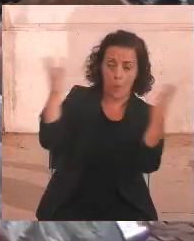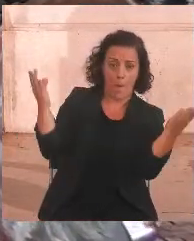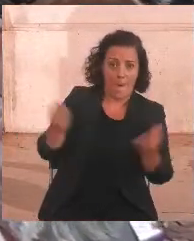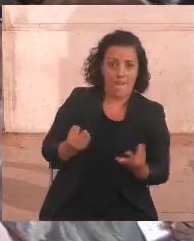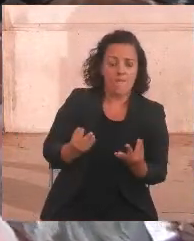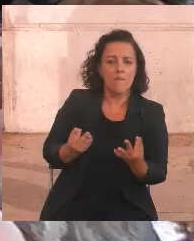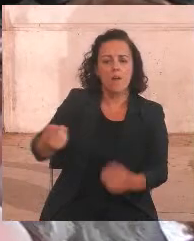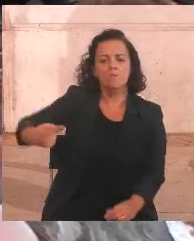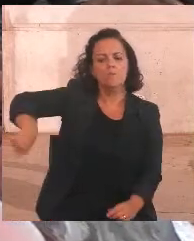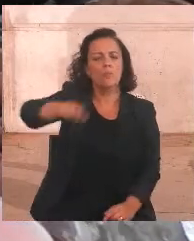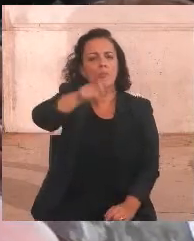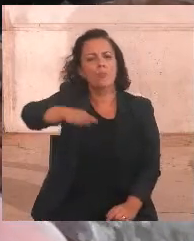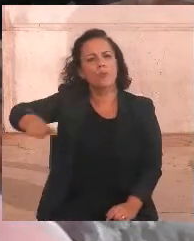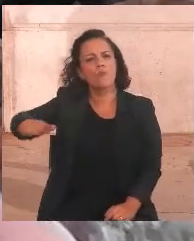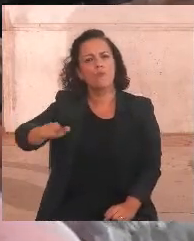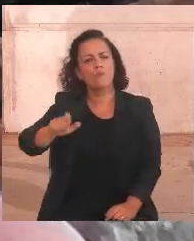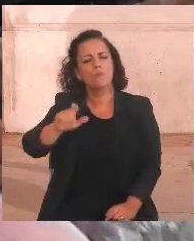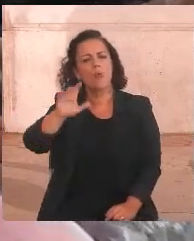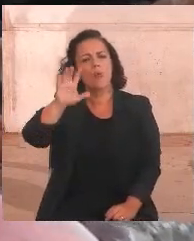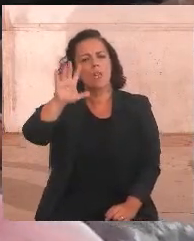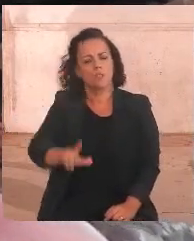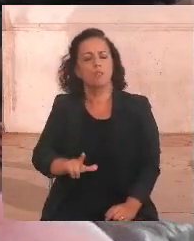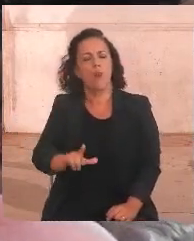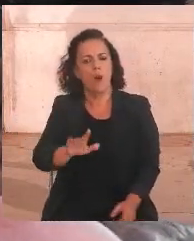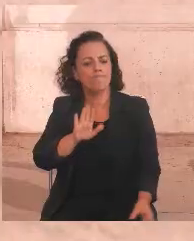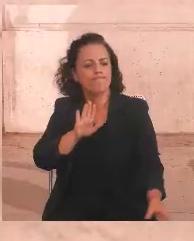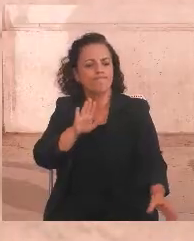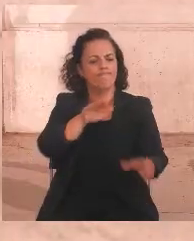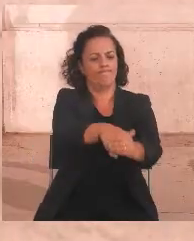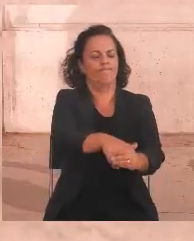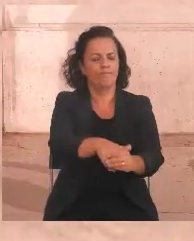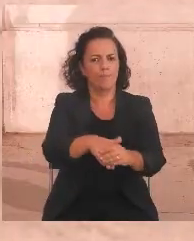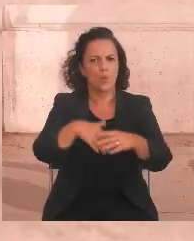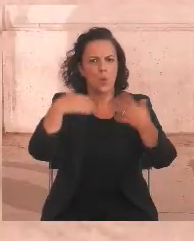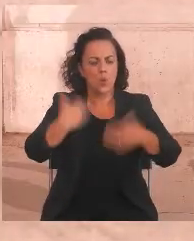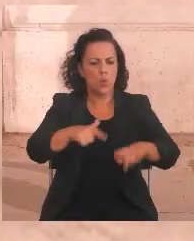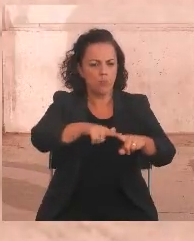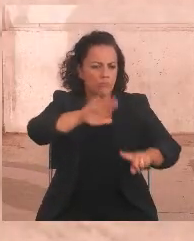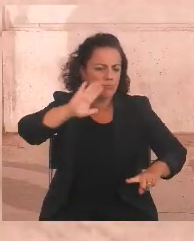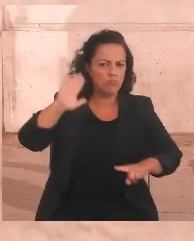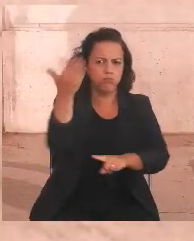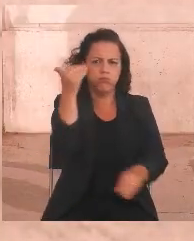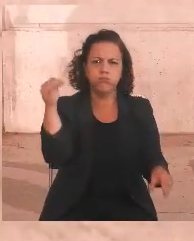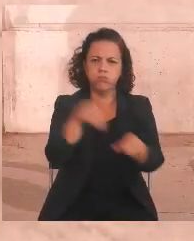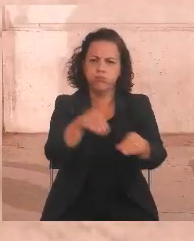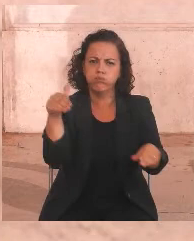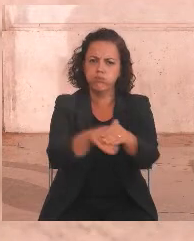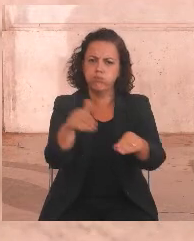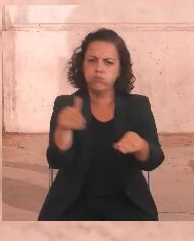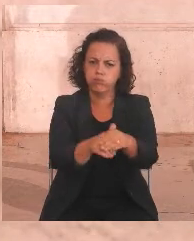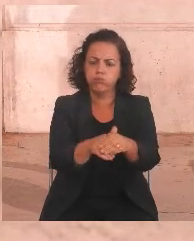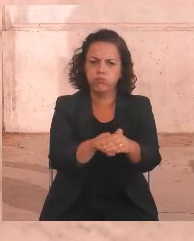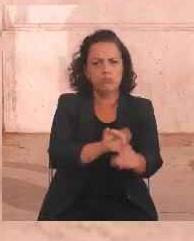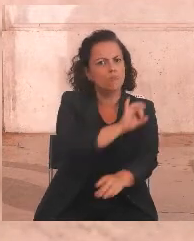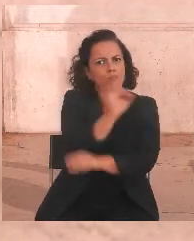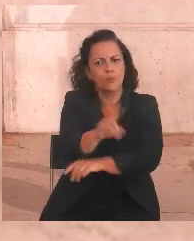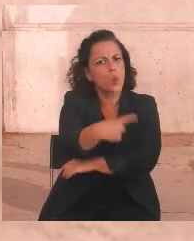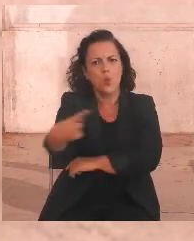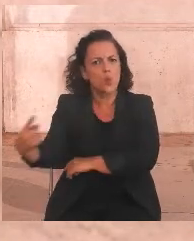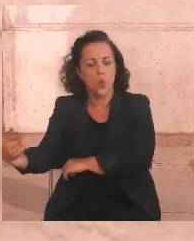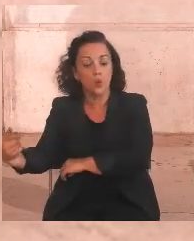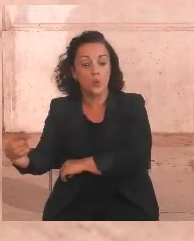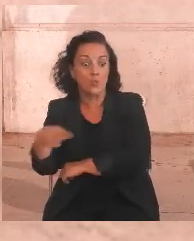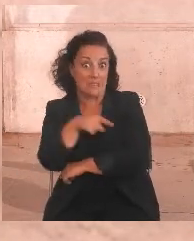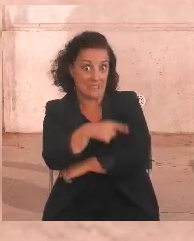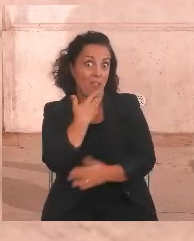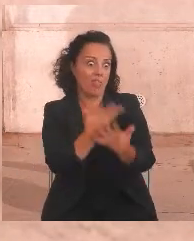os lisboetas atribuíram a uma plataforma mais votos que a todas as outras. e que isso tem implicações próprias e